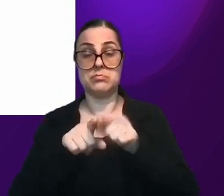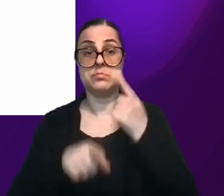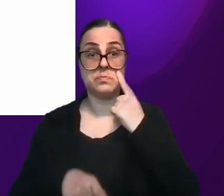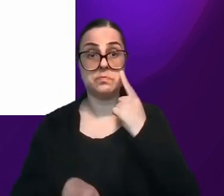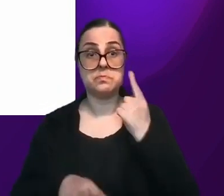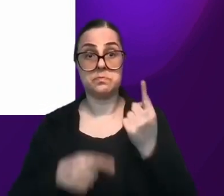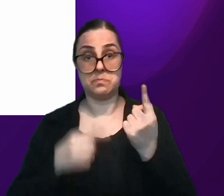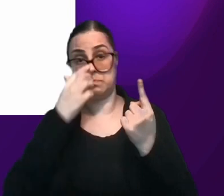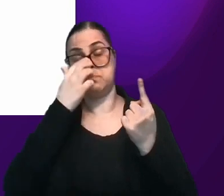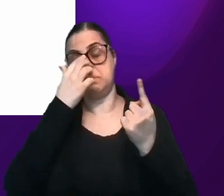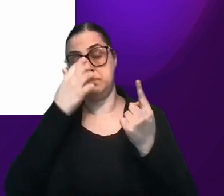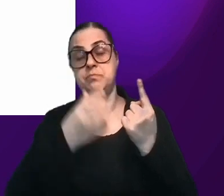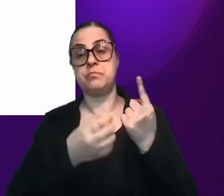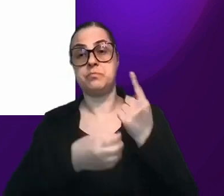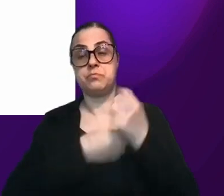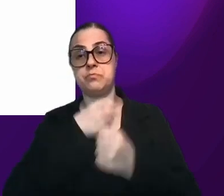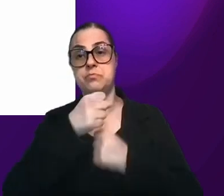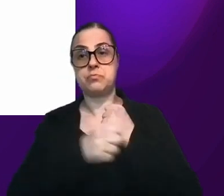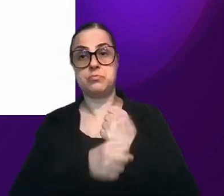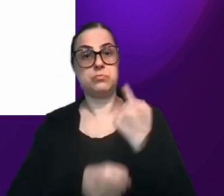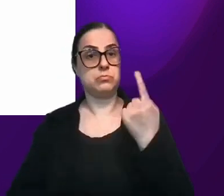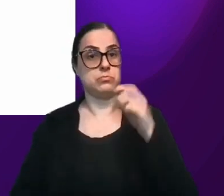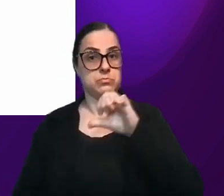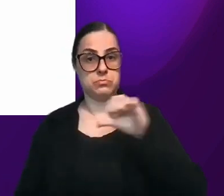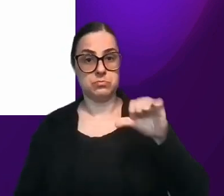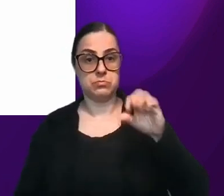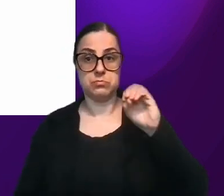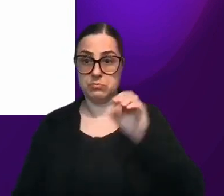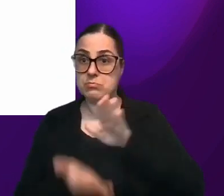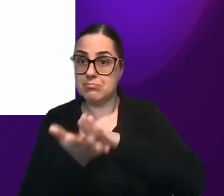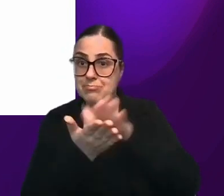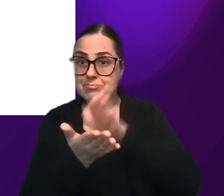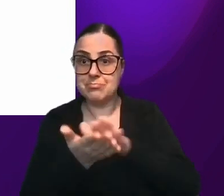ele publica primeiro